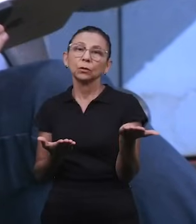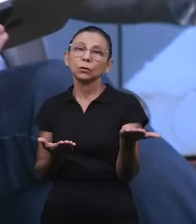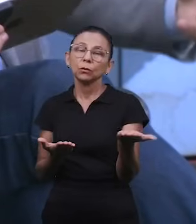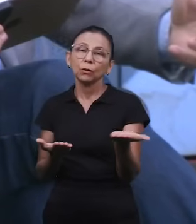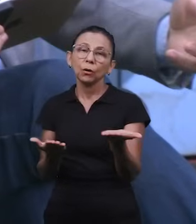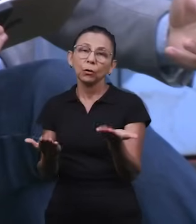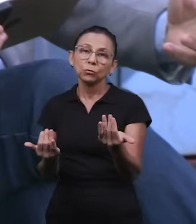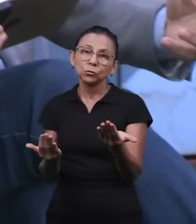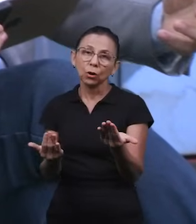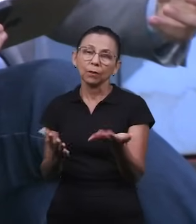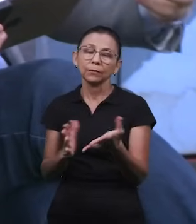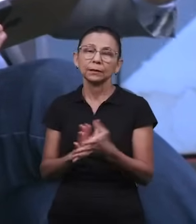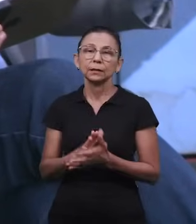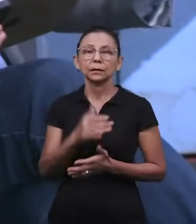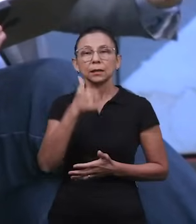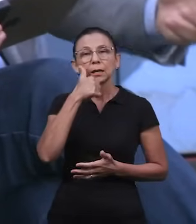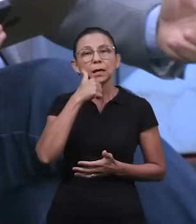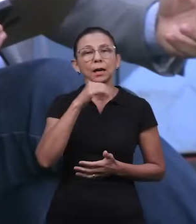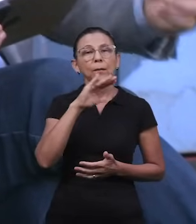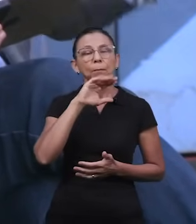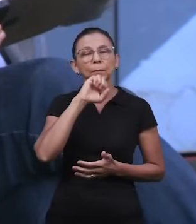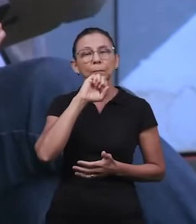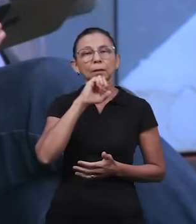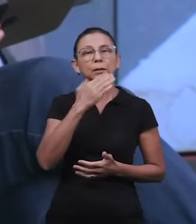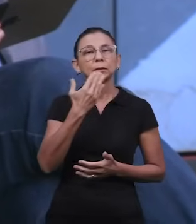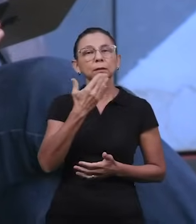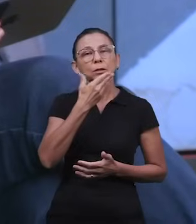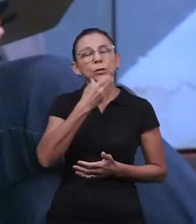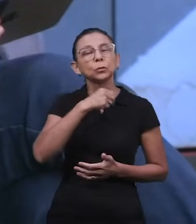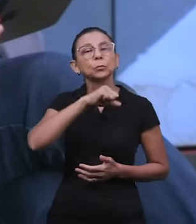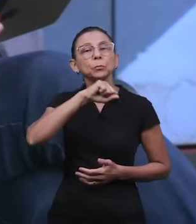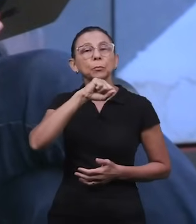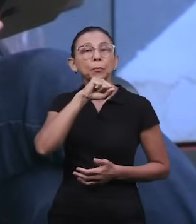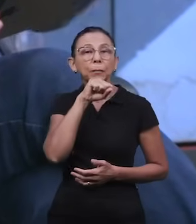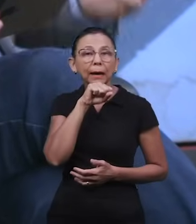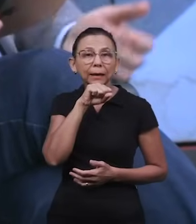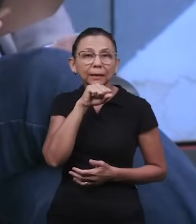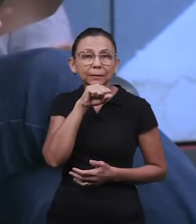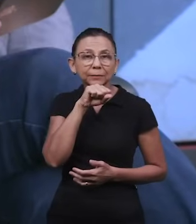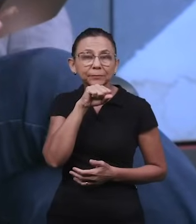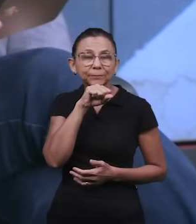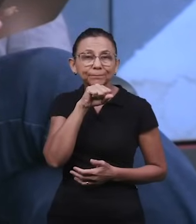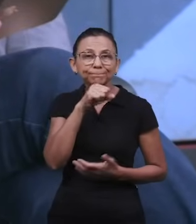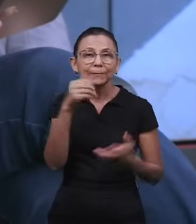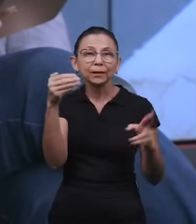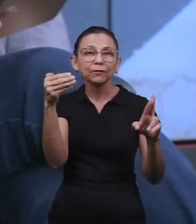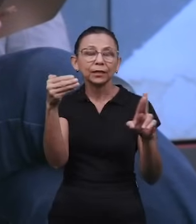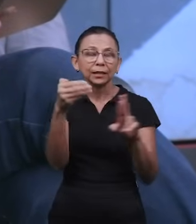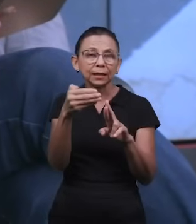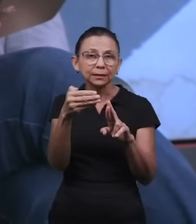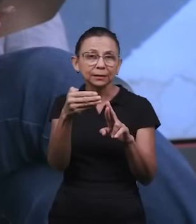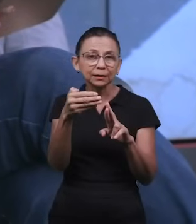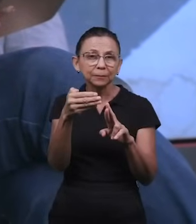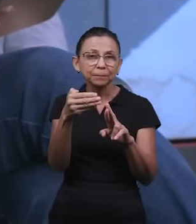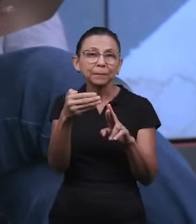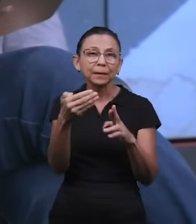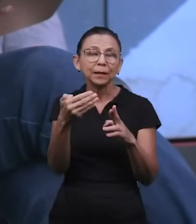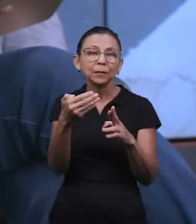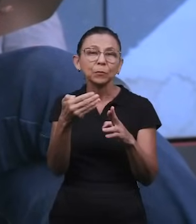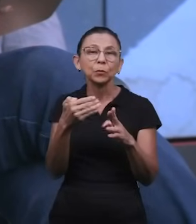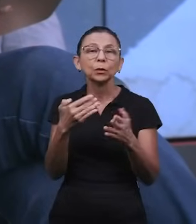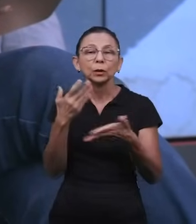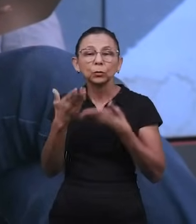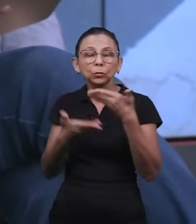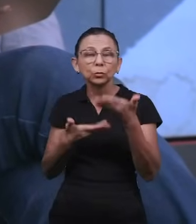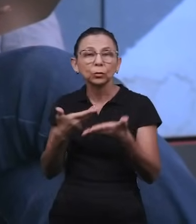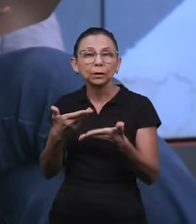perde essas referências humanas, mas continua tendo o Senhor Jesus como referência na sua vida. Eu vou dizer que o Abner é